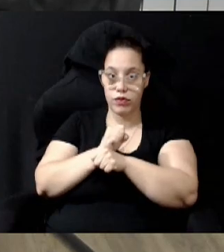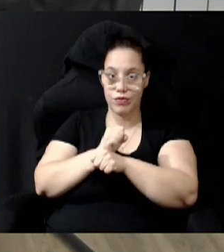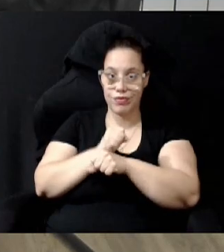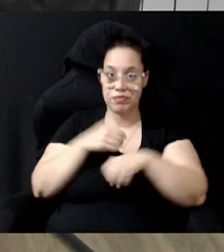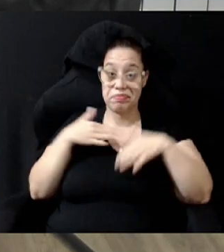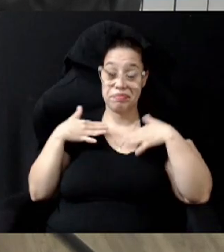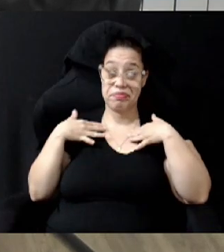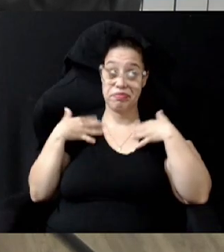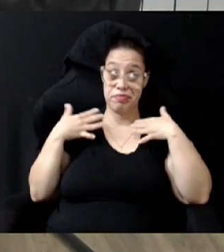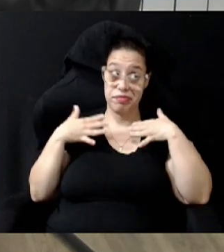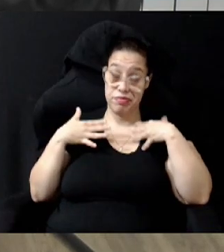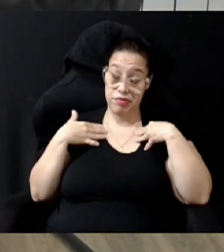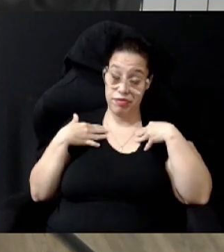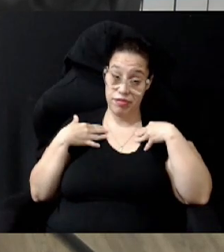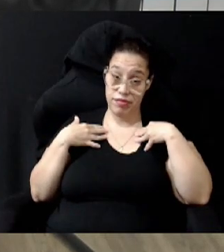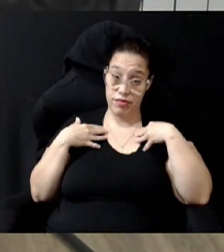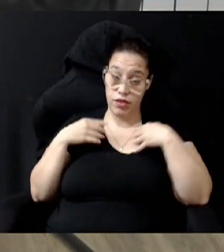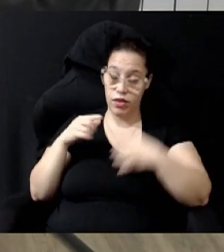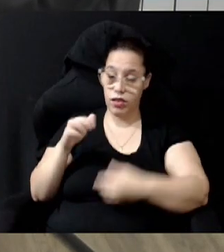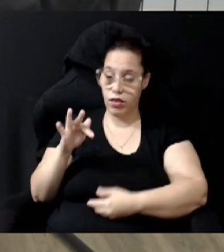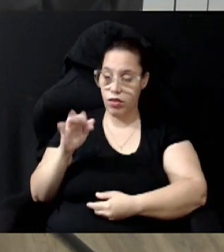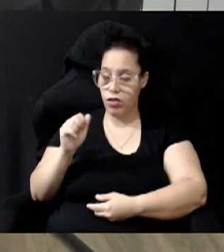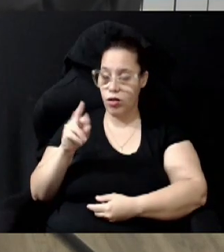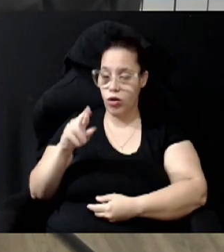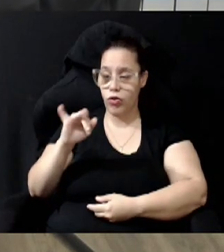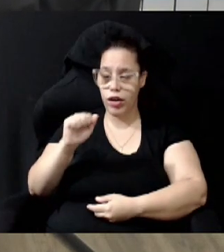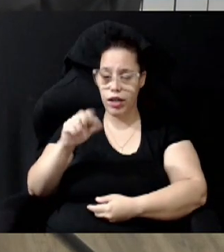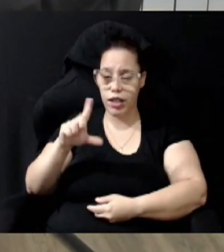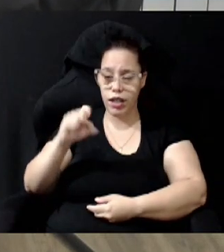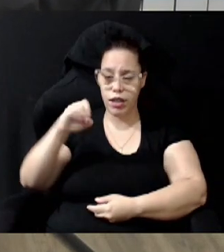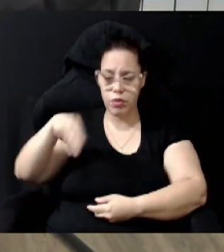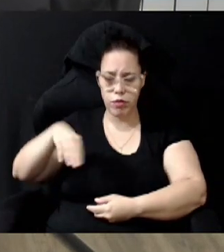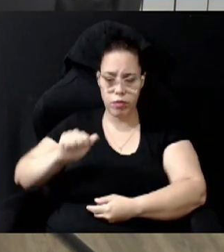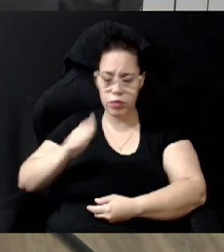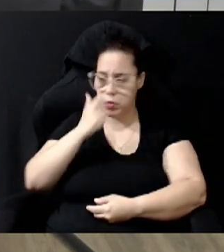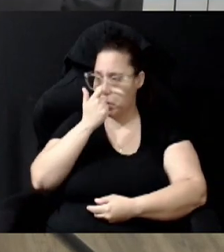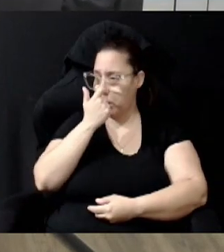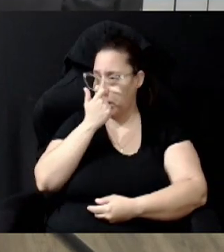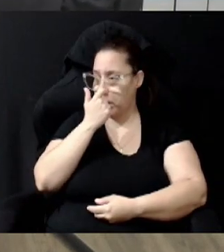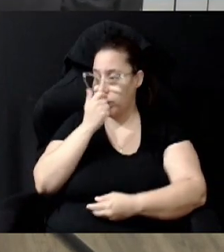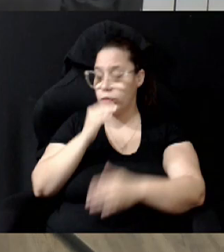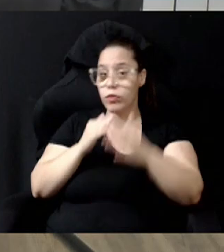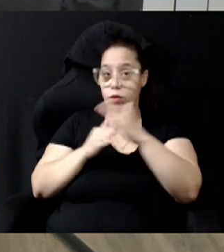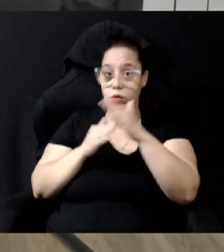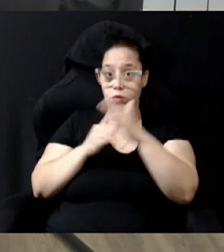da Faria Lima, né? Depois a gente podia falar, se tivesse mais tempo, podia falar desde